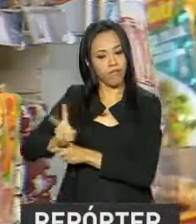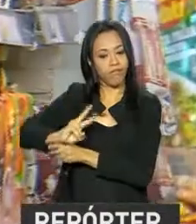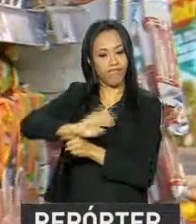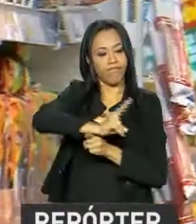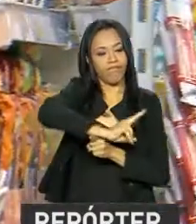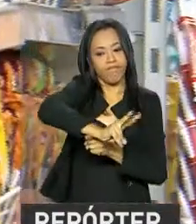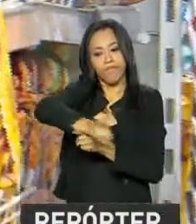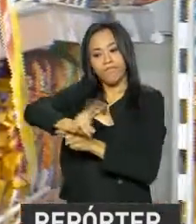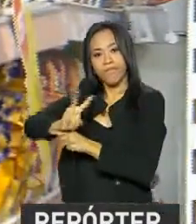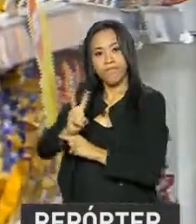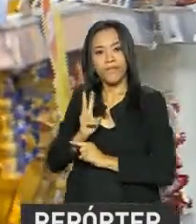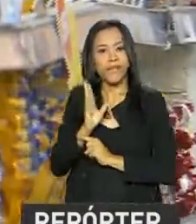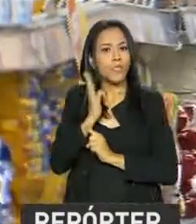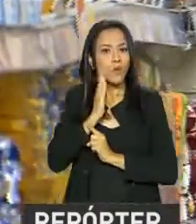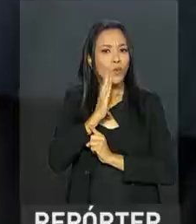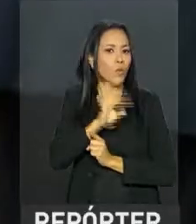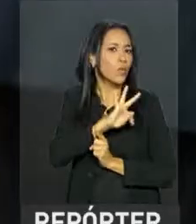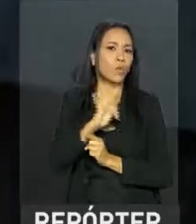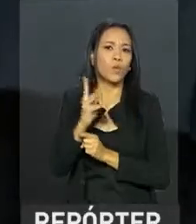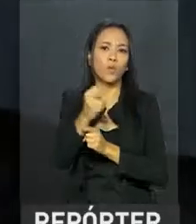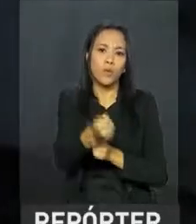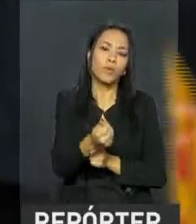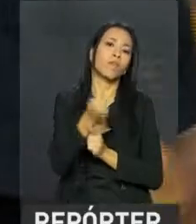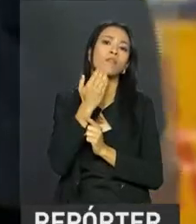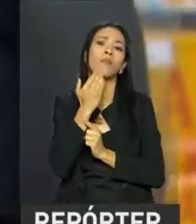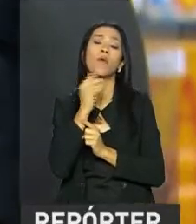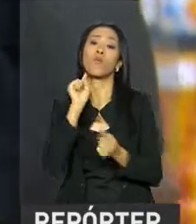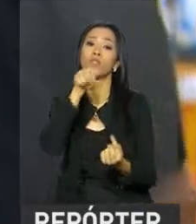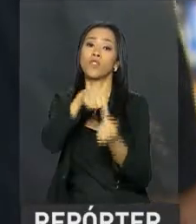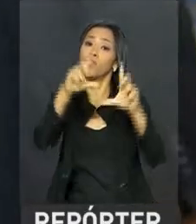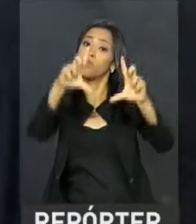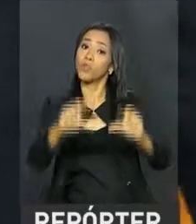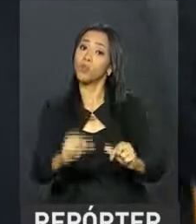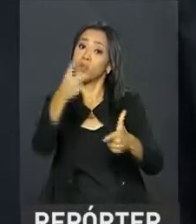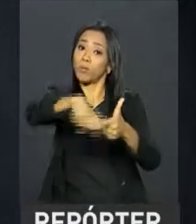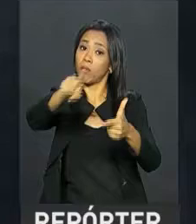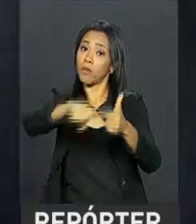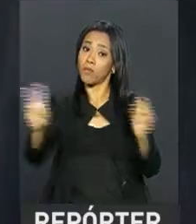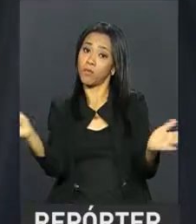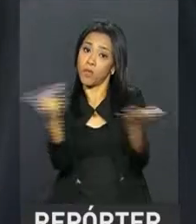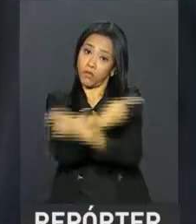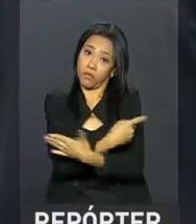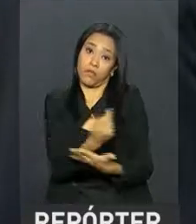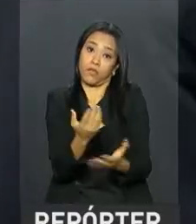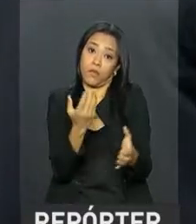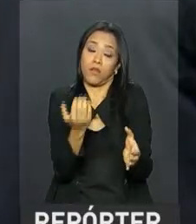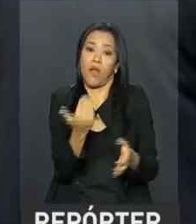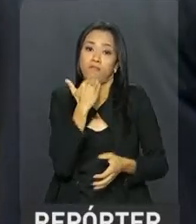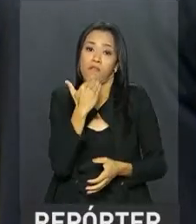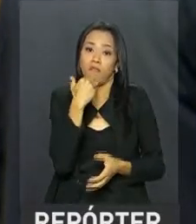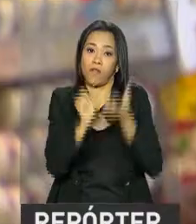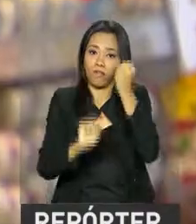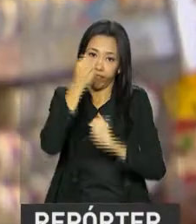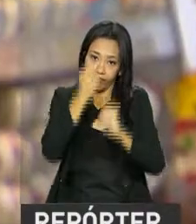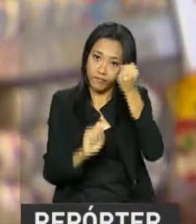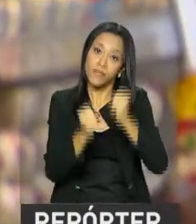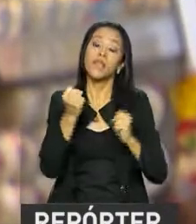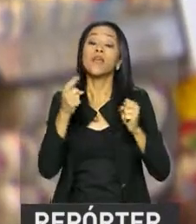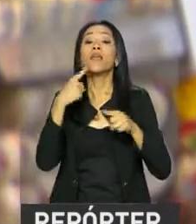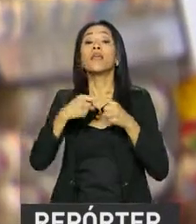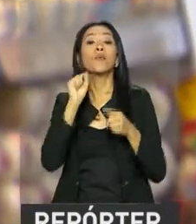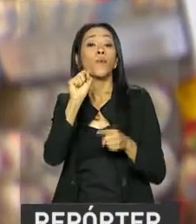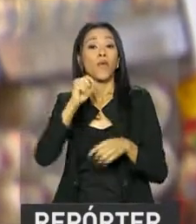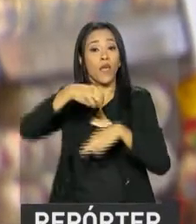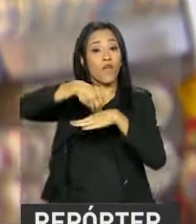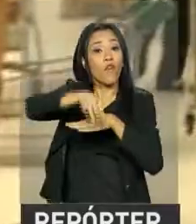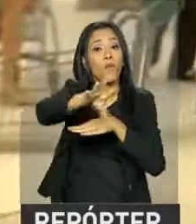acompanha todos os processos de recall com o objetivo de diminuir os danos causados pelas falhas na fabricação e fazer com que a informação chegue